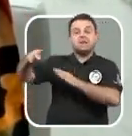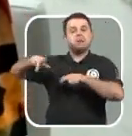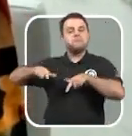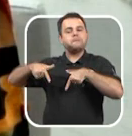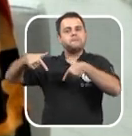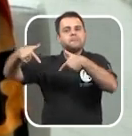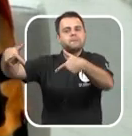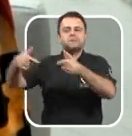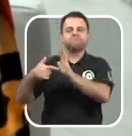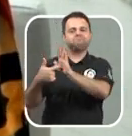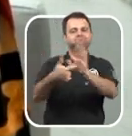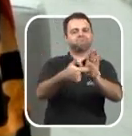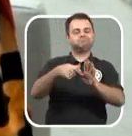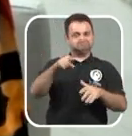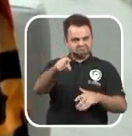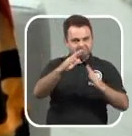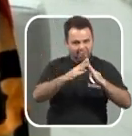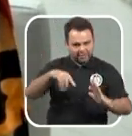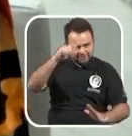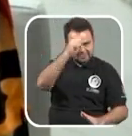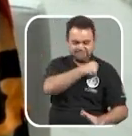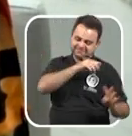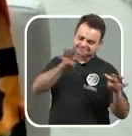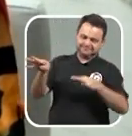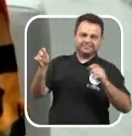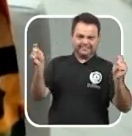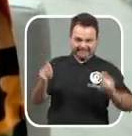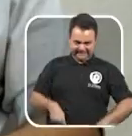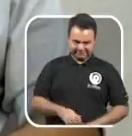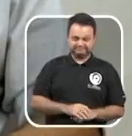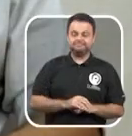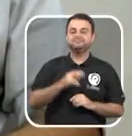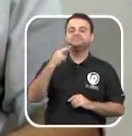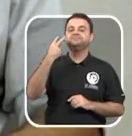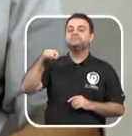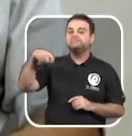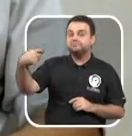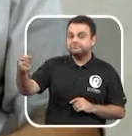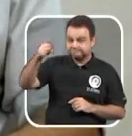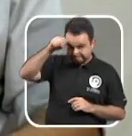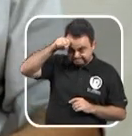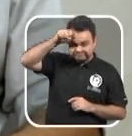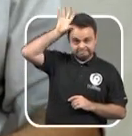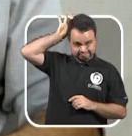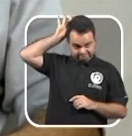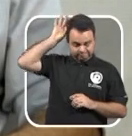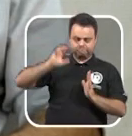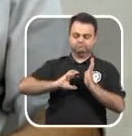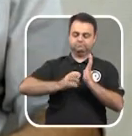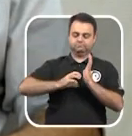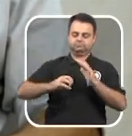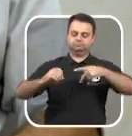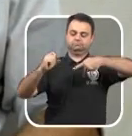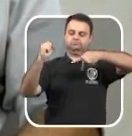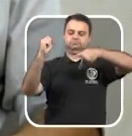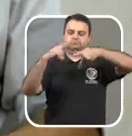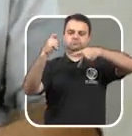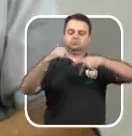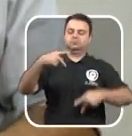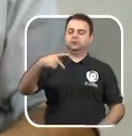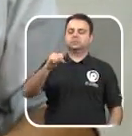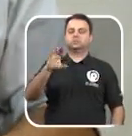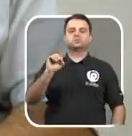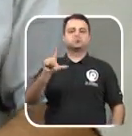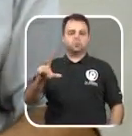de São José do Rio Preto. E o nosso convidado de hoje é o vereador João Paulo Rilo, do PSOL. Vereador, muito obrigada pela presença.